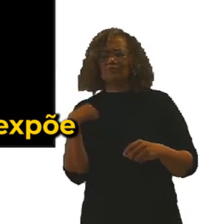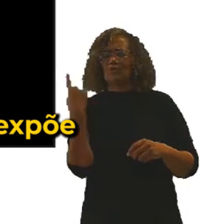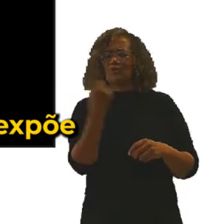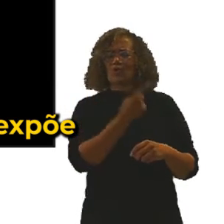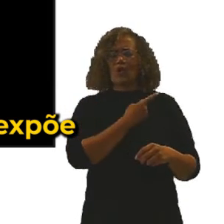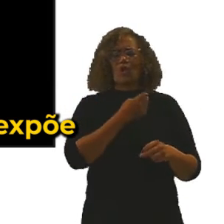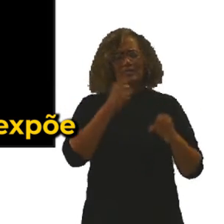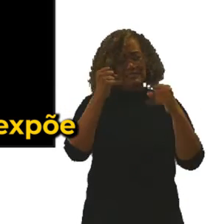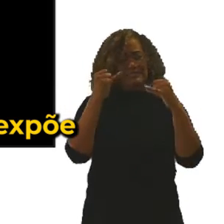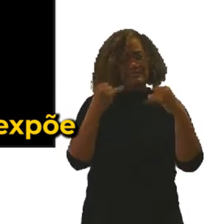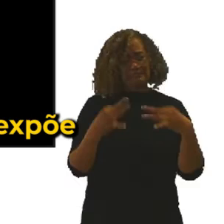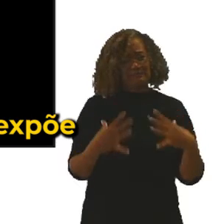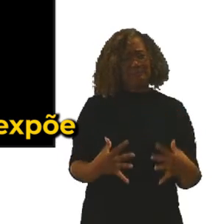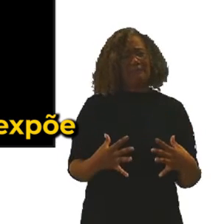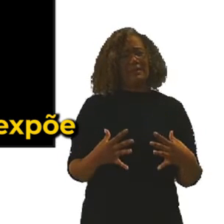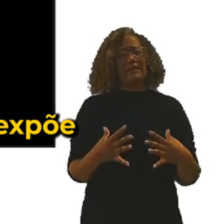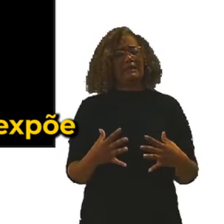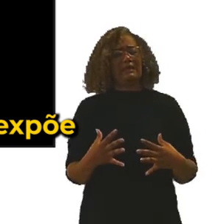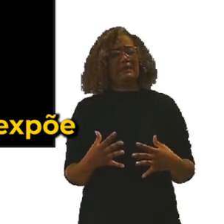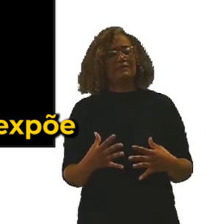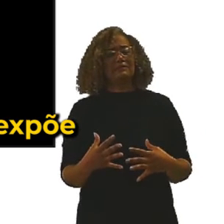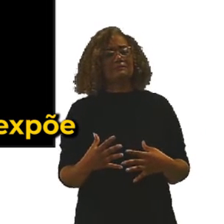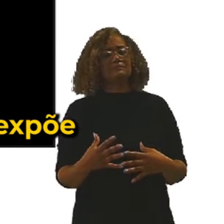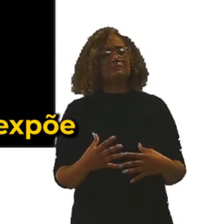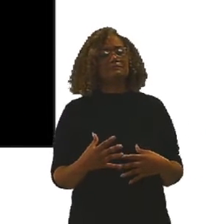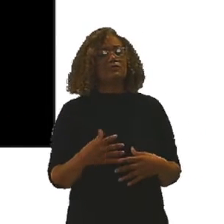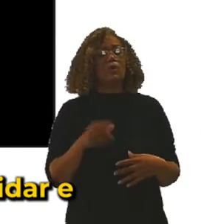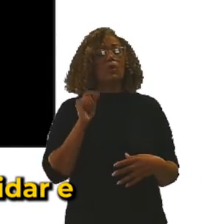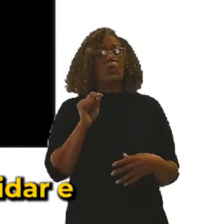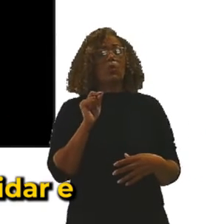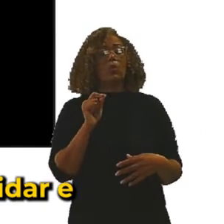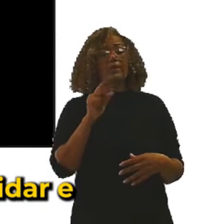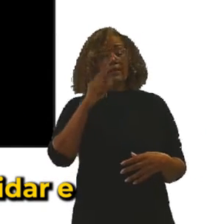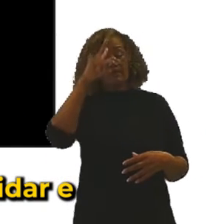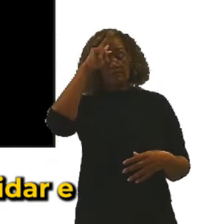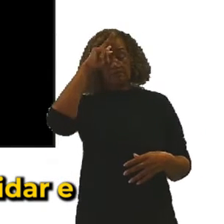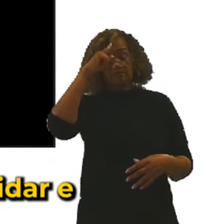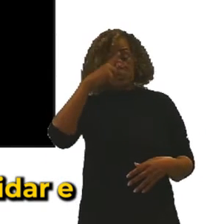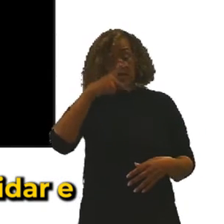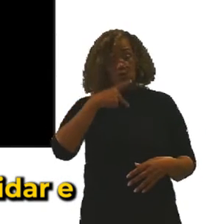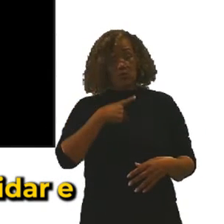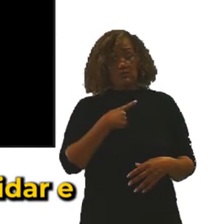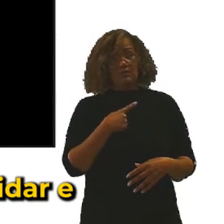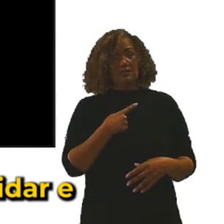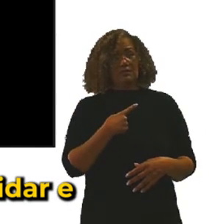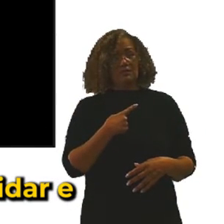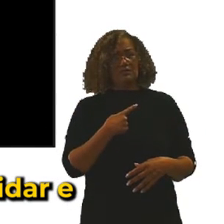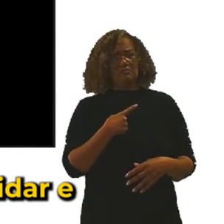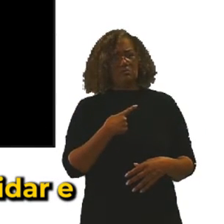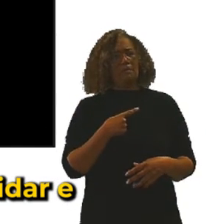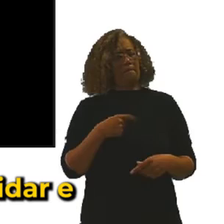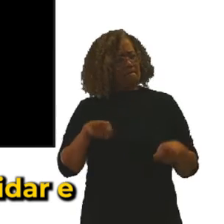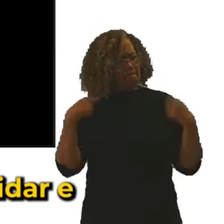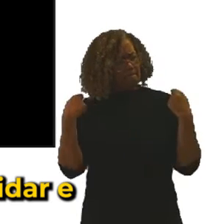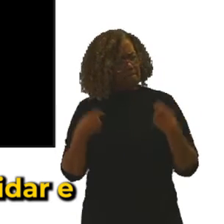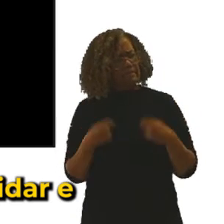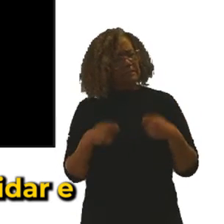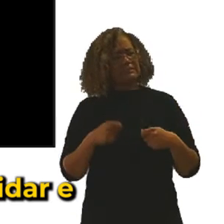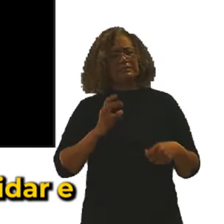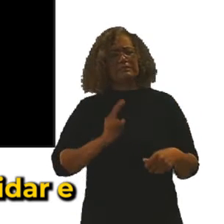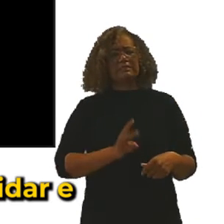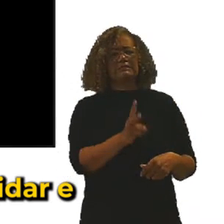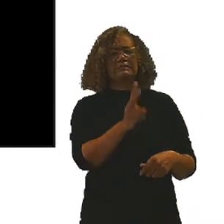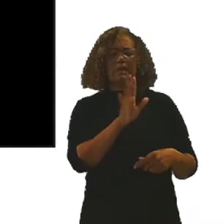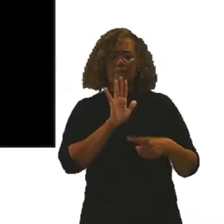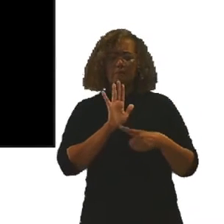sobre o patriarcado e sobre, então, o androcentrismo, a gente diz que é necessário sempre